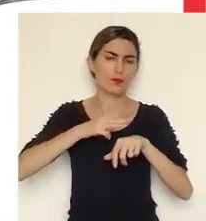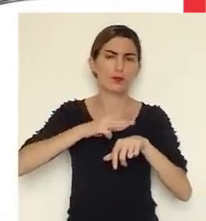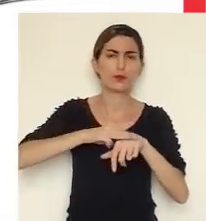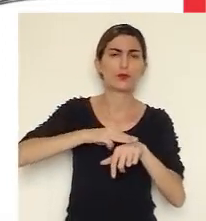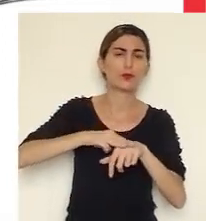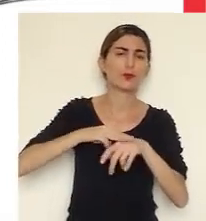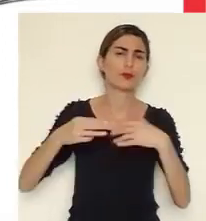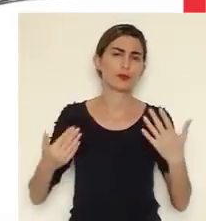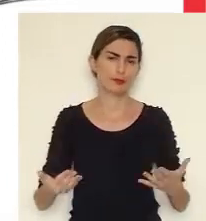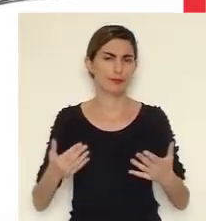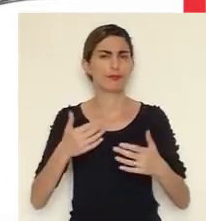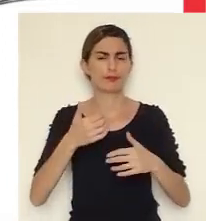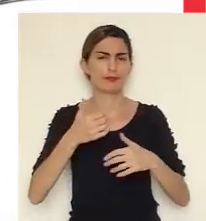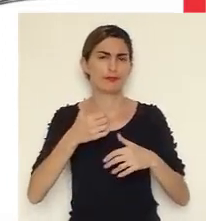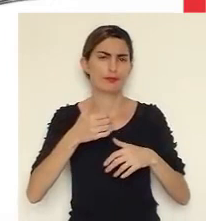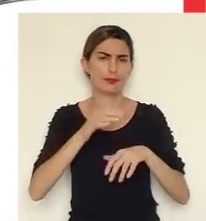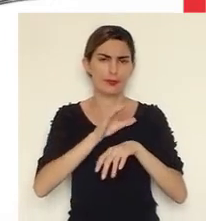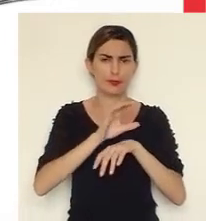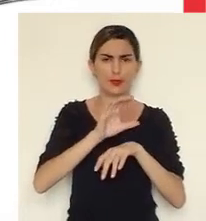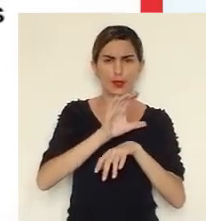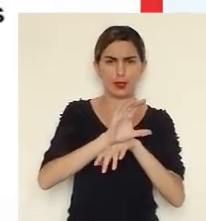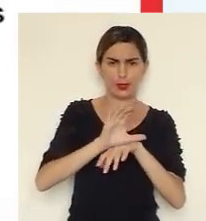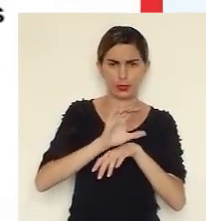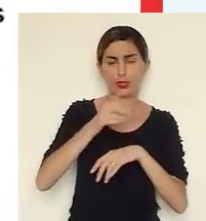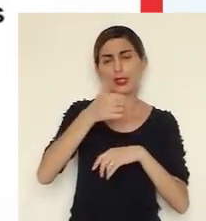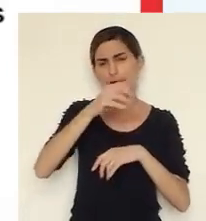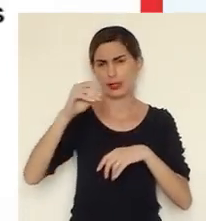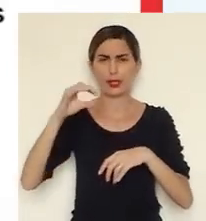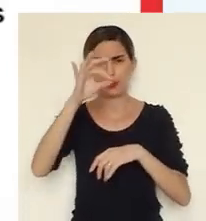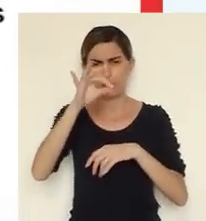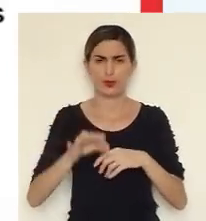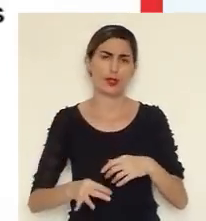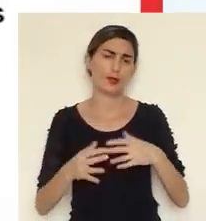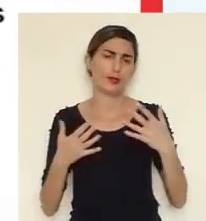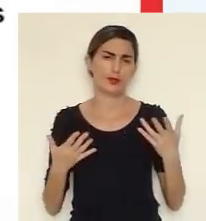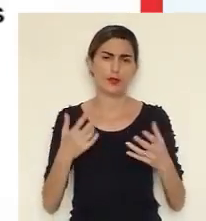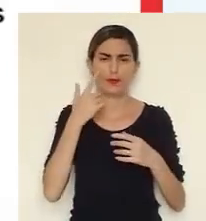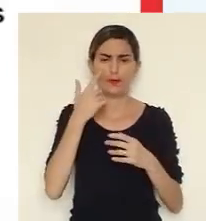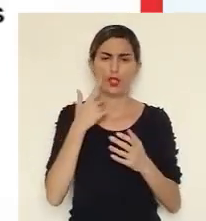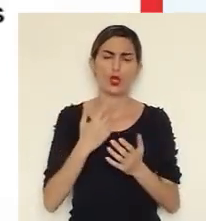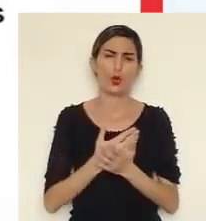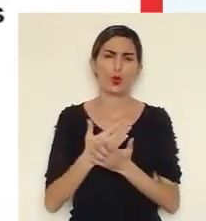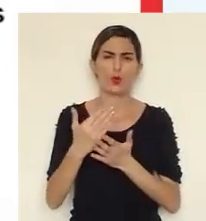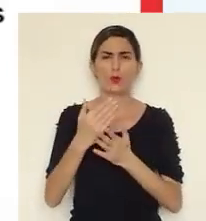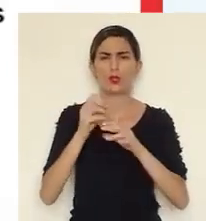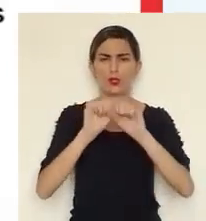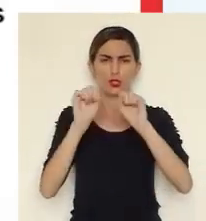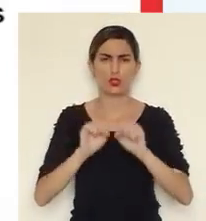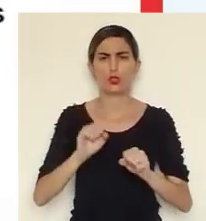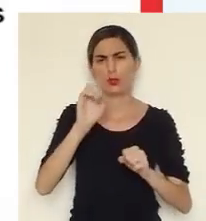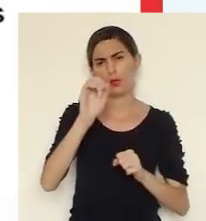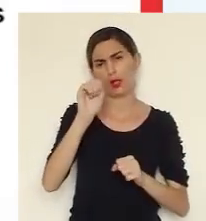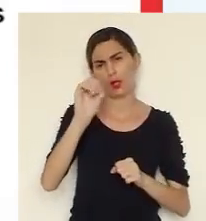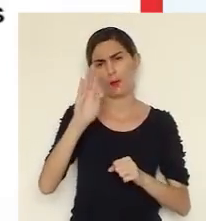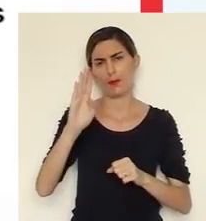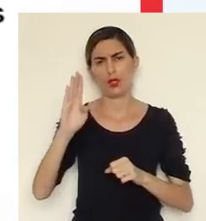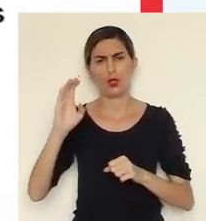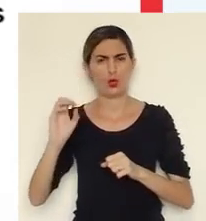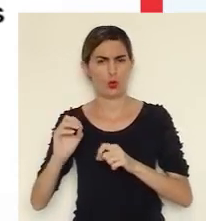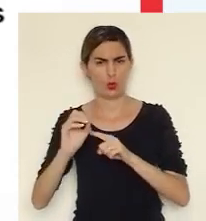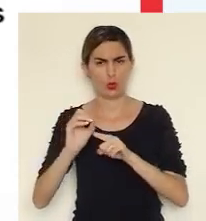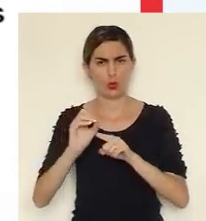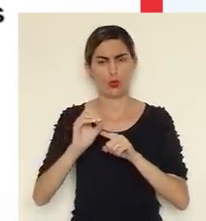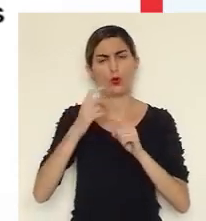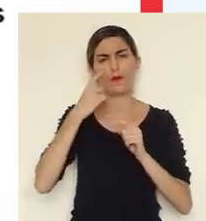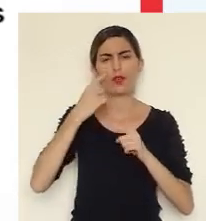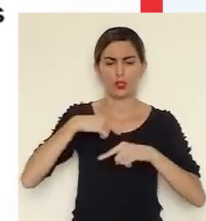castanhos? São 100%. Bora agora ver um pouco sobre a introdução do sistema ABO, que